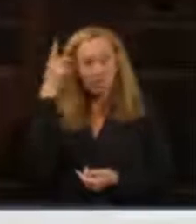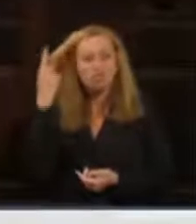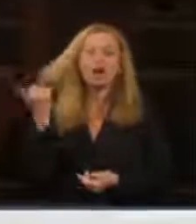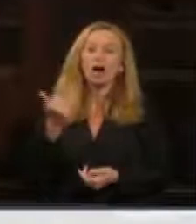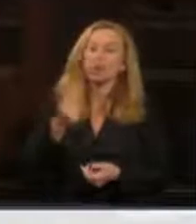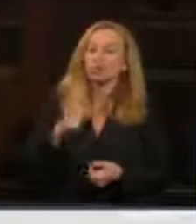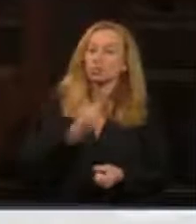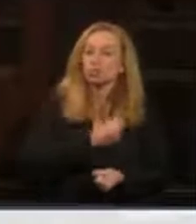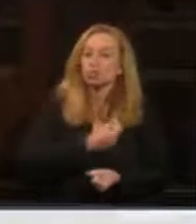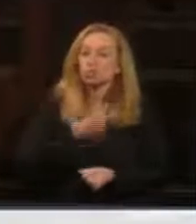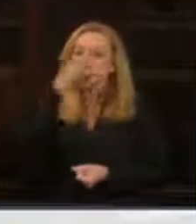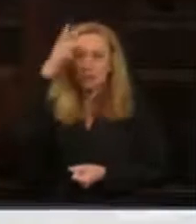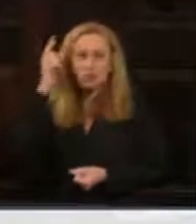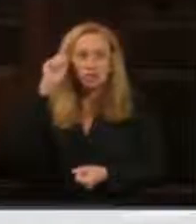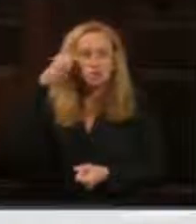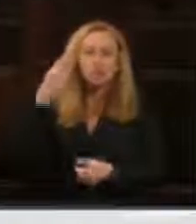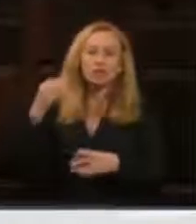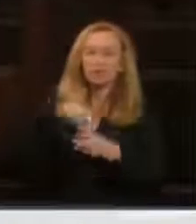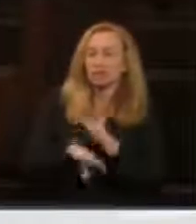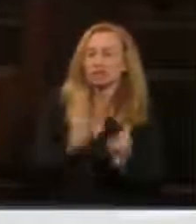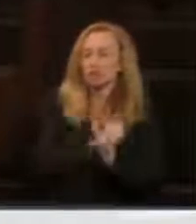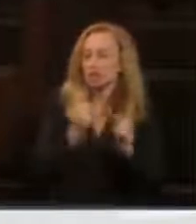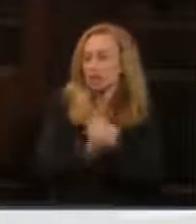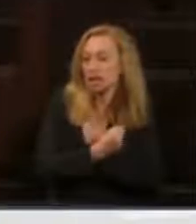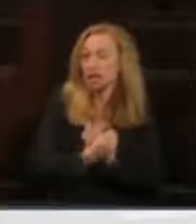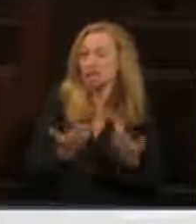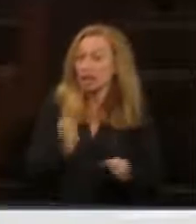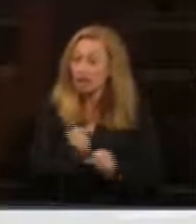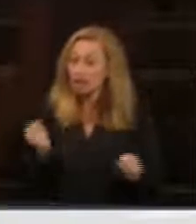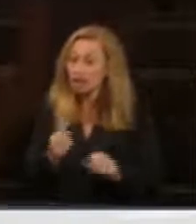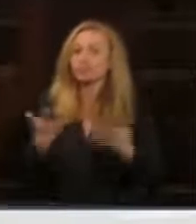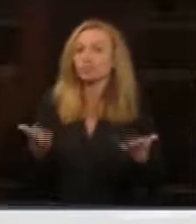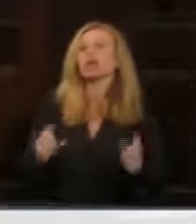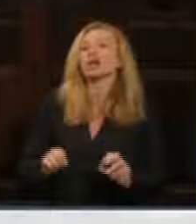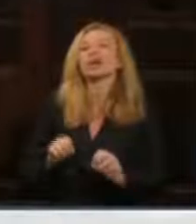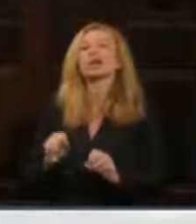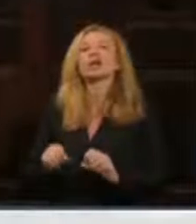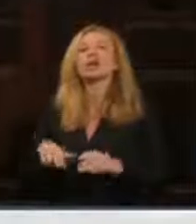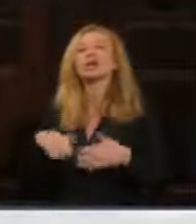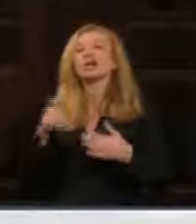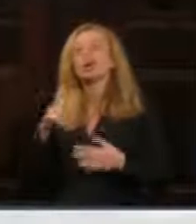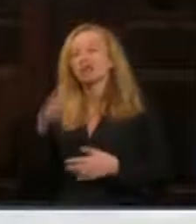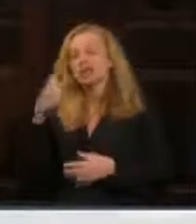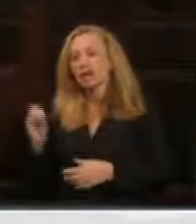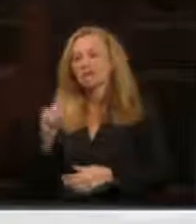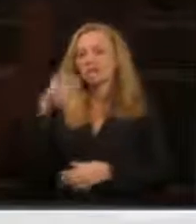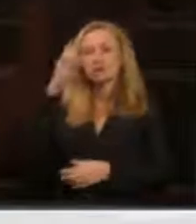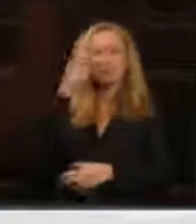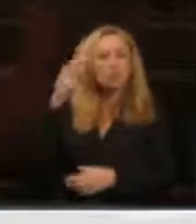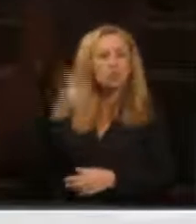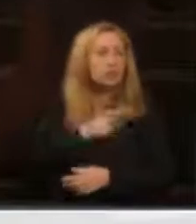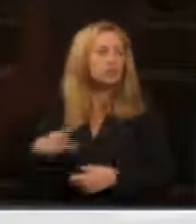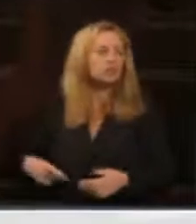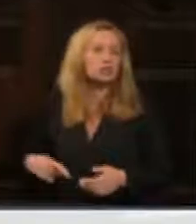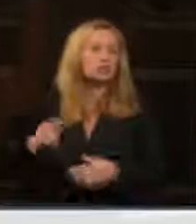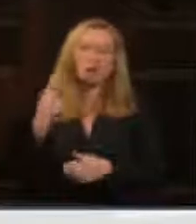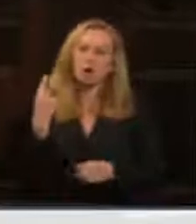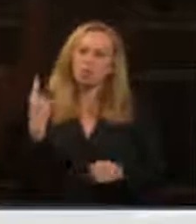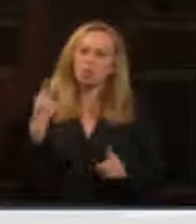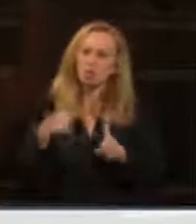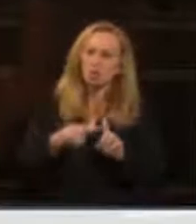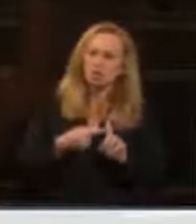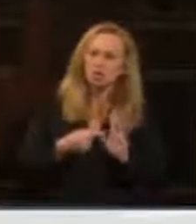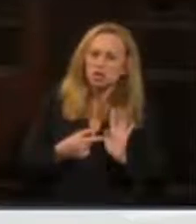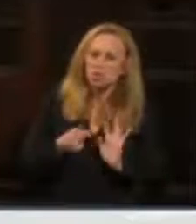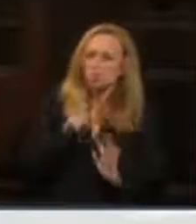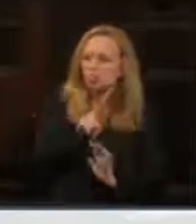nossa sociedade. Então, é importante trazer isso. E é claro, senhor presidente, que a gente não vem aqui apontar o dedo para as